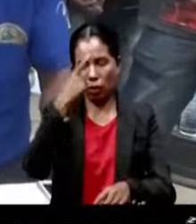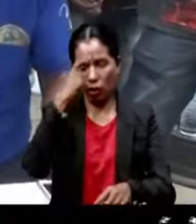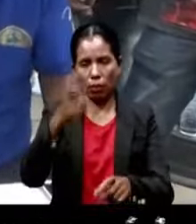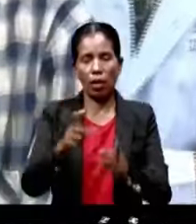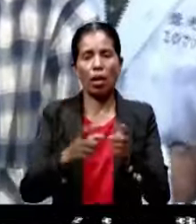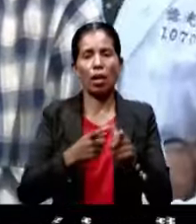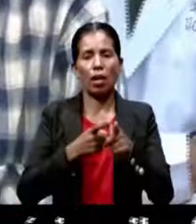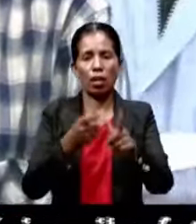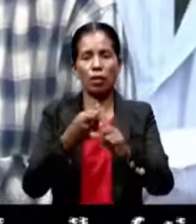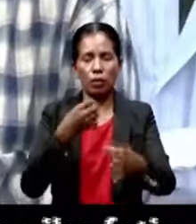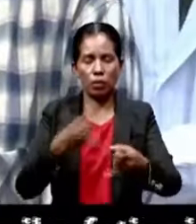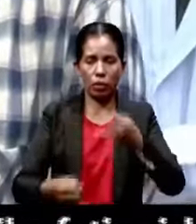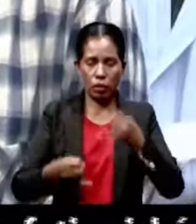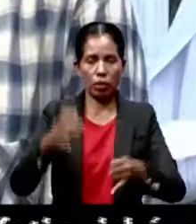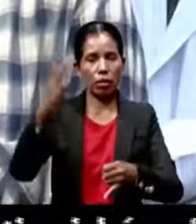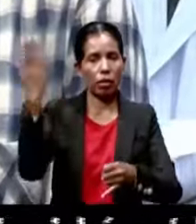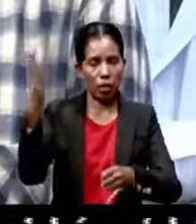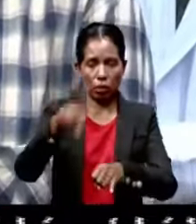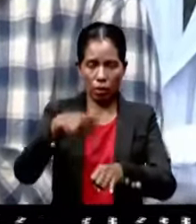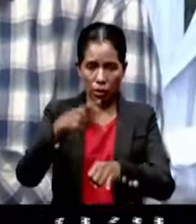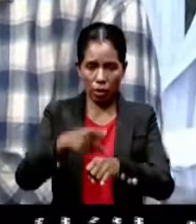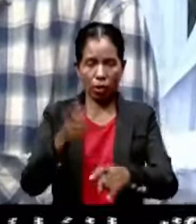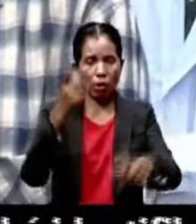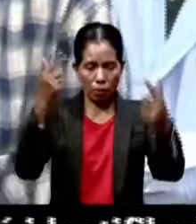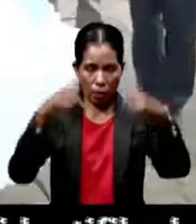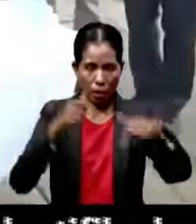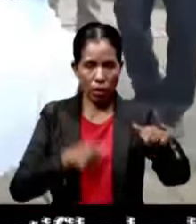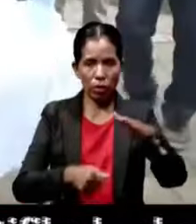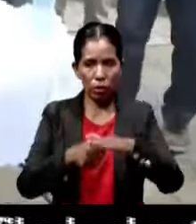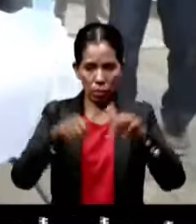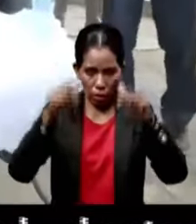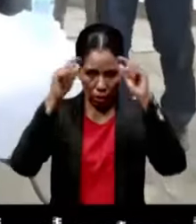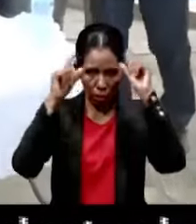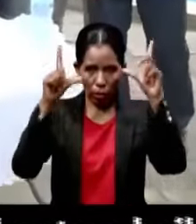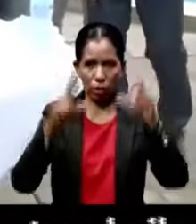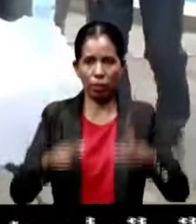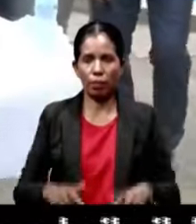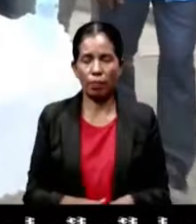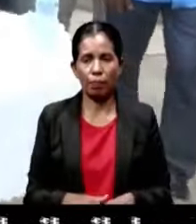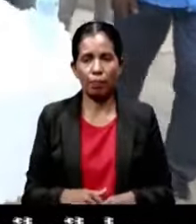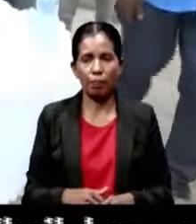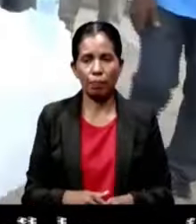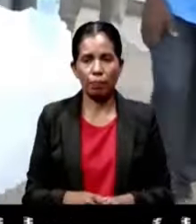seis Rússia Justiça e a Filipina, hodi mai subar e a Timor-Leste. Equipa cobertura, GMN.